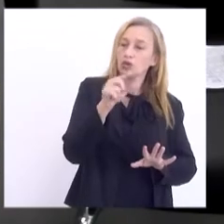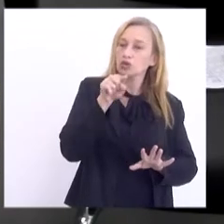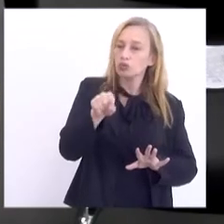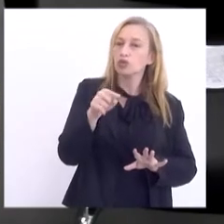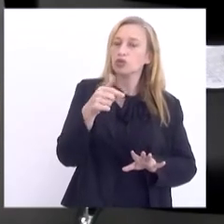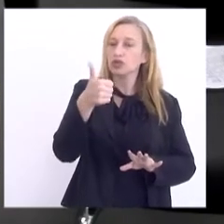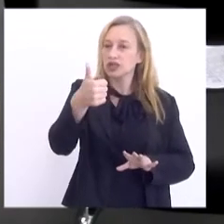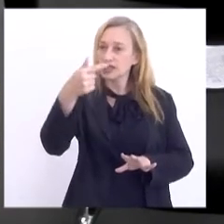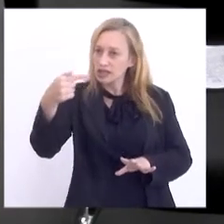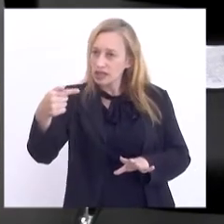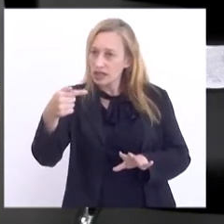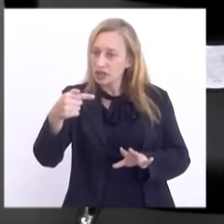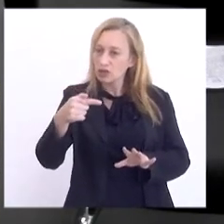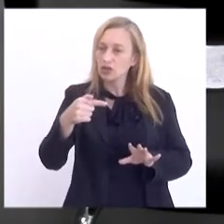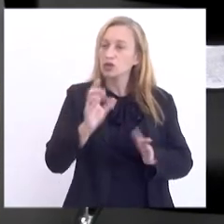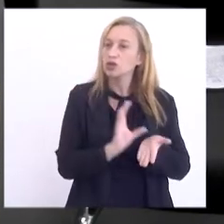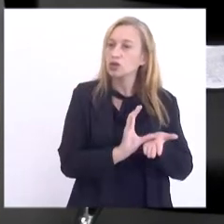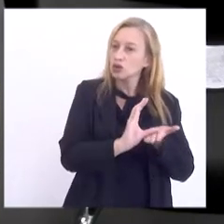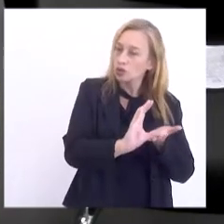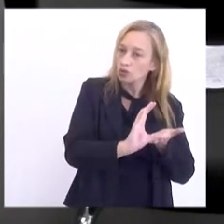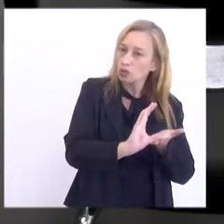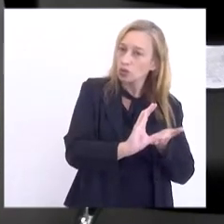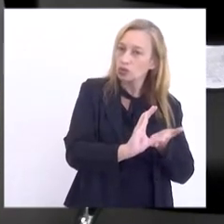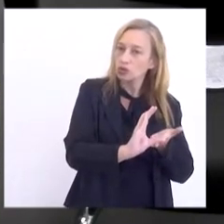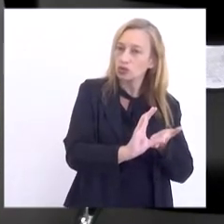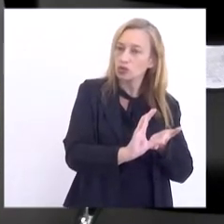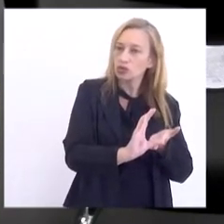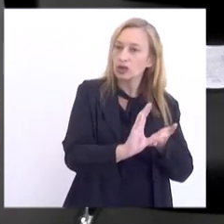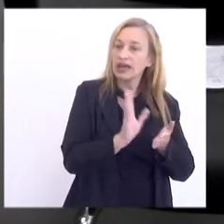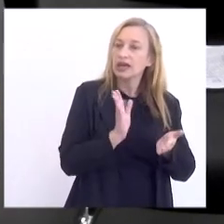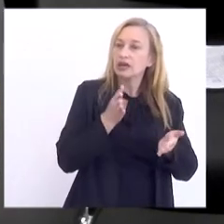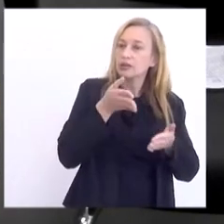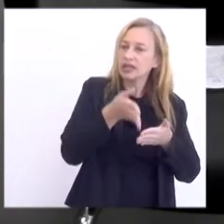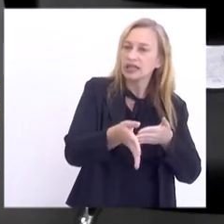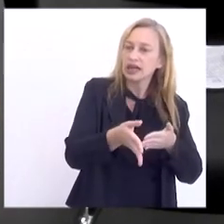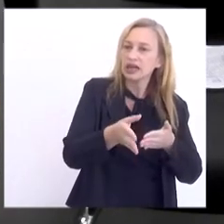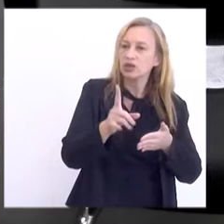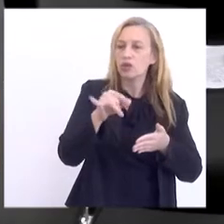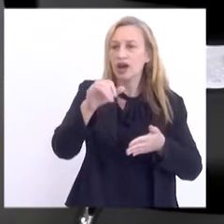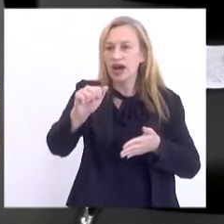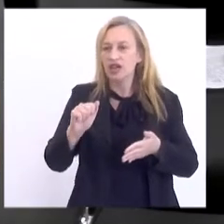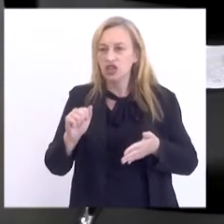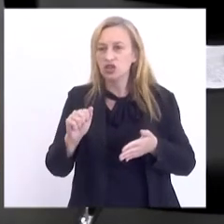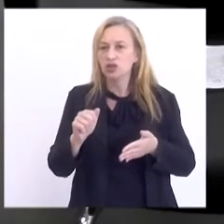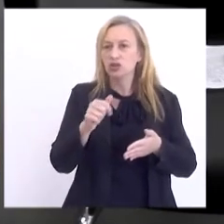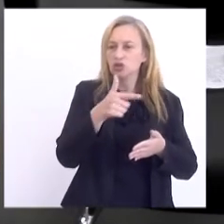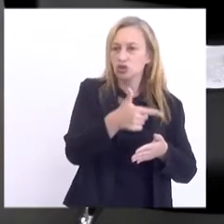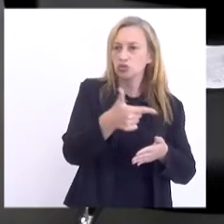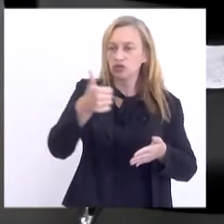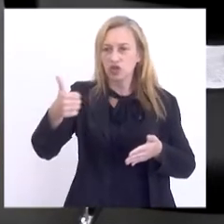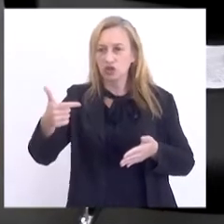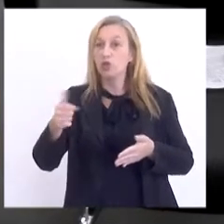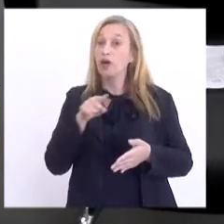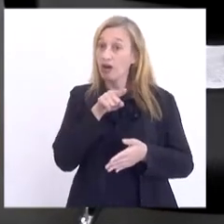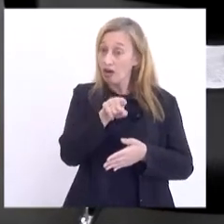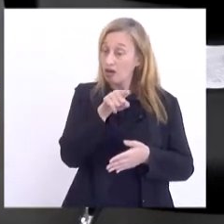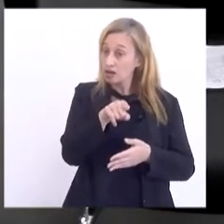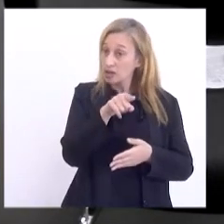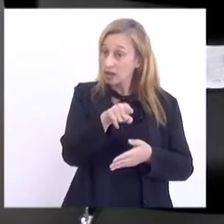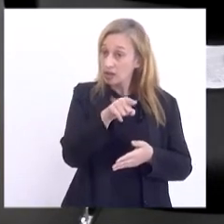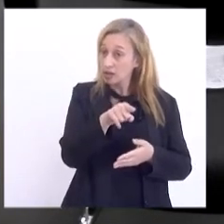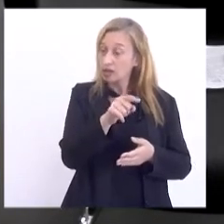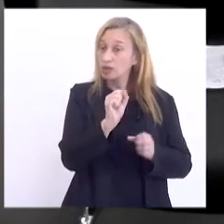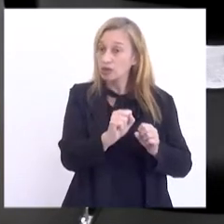2.17 são recursos previstos para entrar no caixa em 2022 estão esses e que podem ser